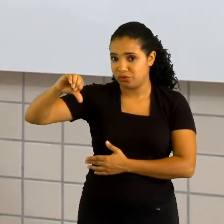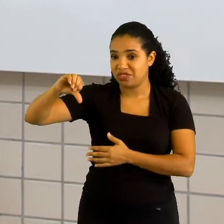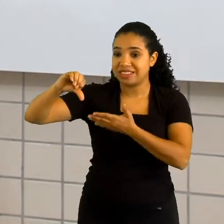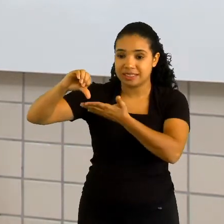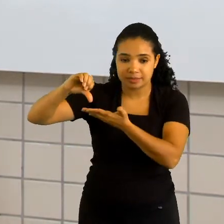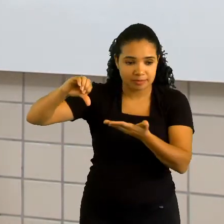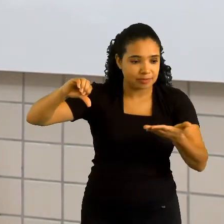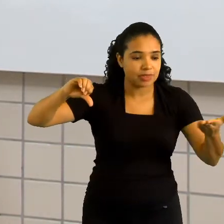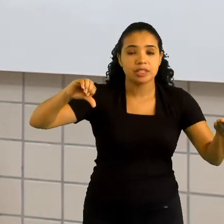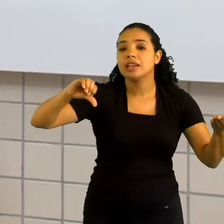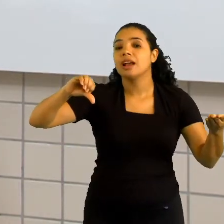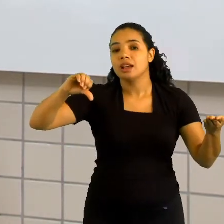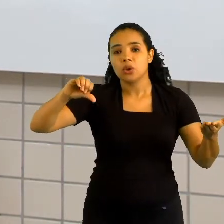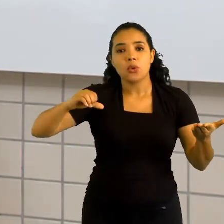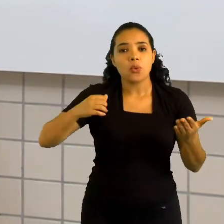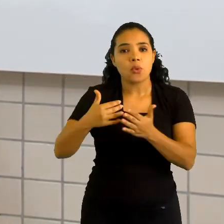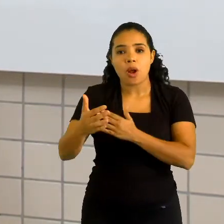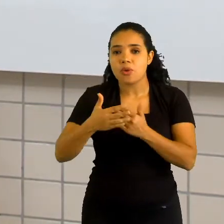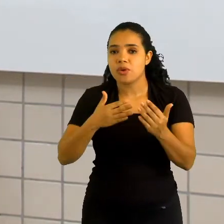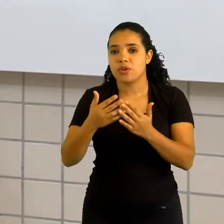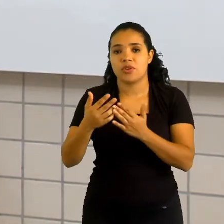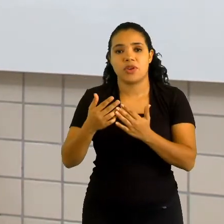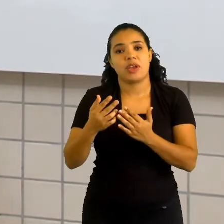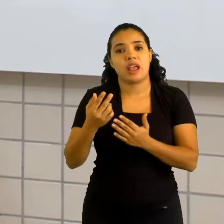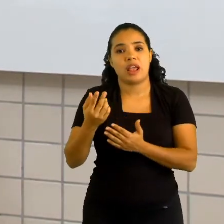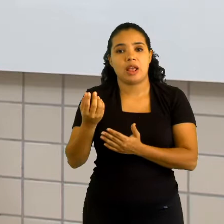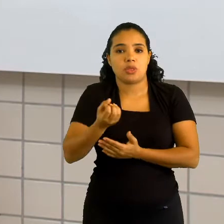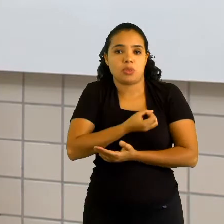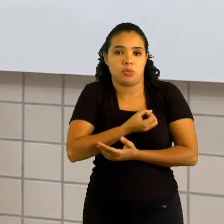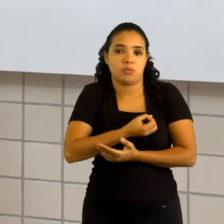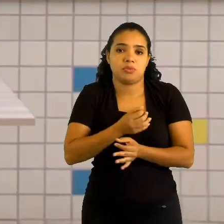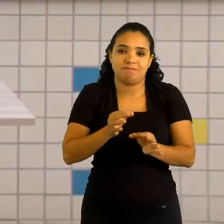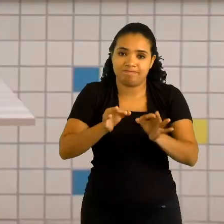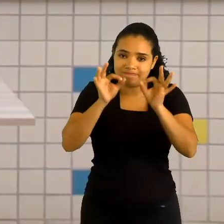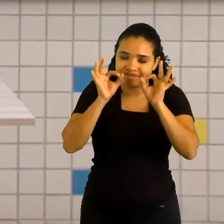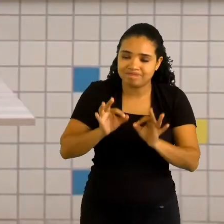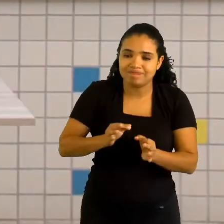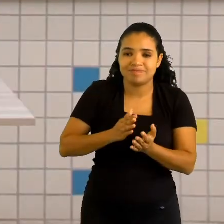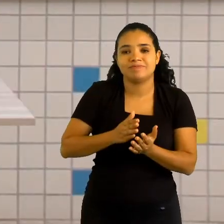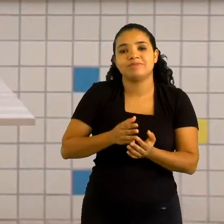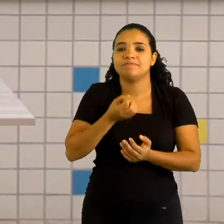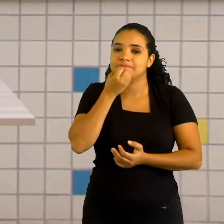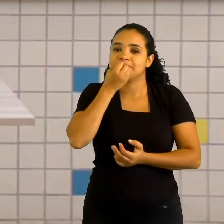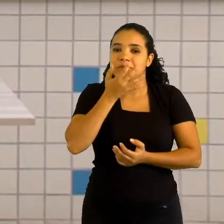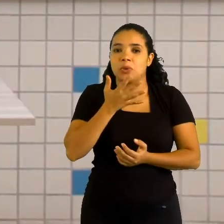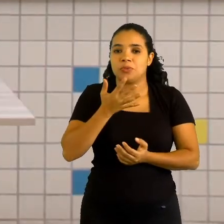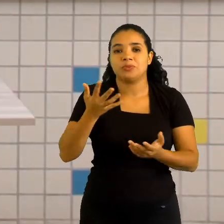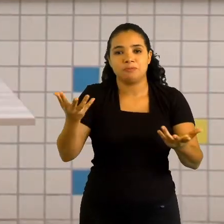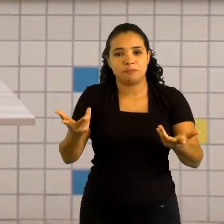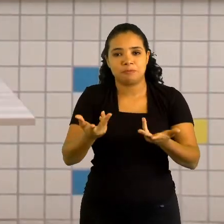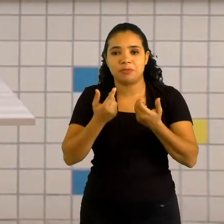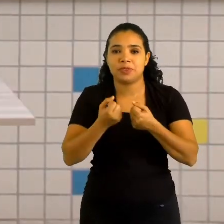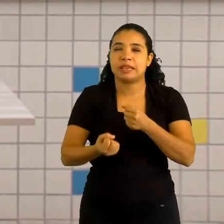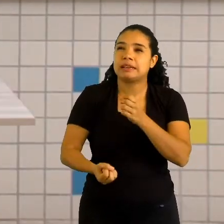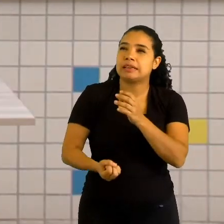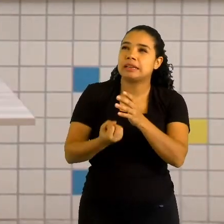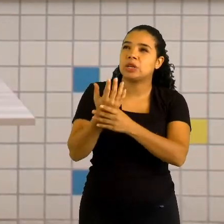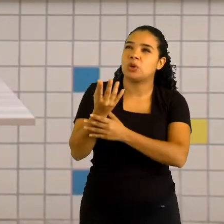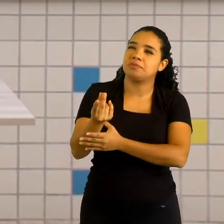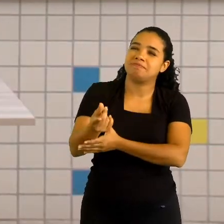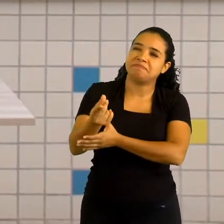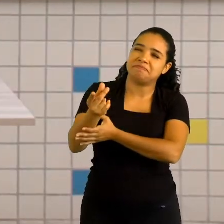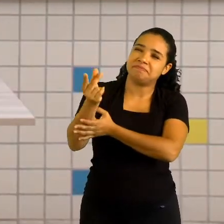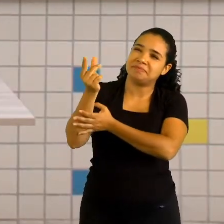nosso sistema de numeração um sistema muito eficiente. É por isso que, mesmo ele tendo sido criado há muito tempo